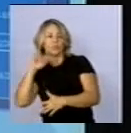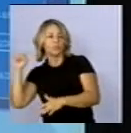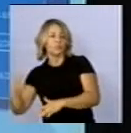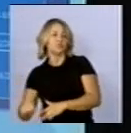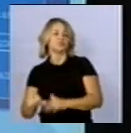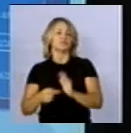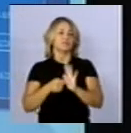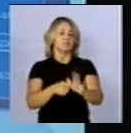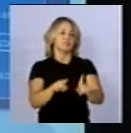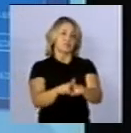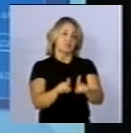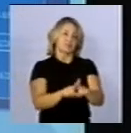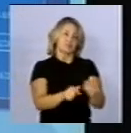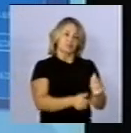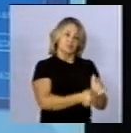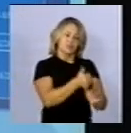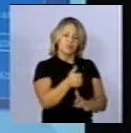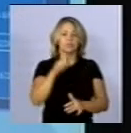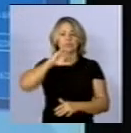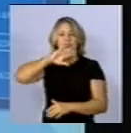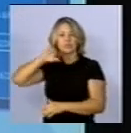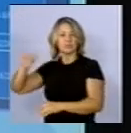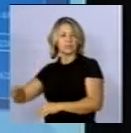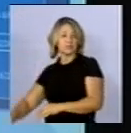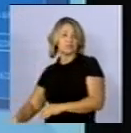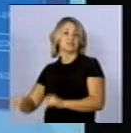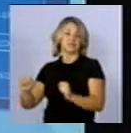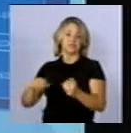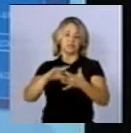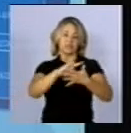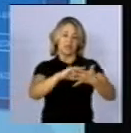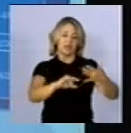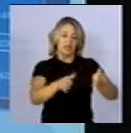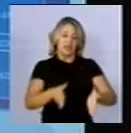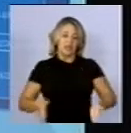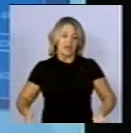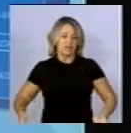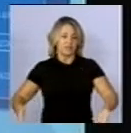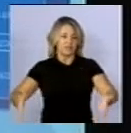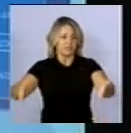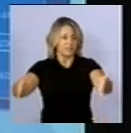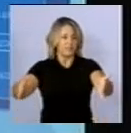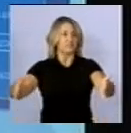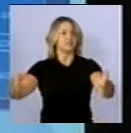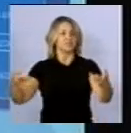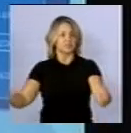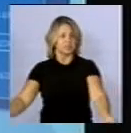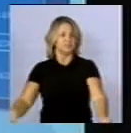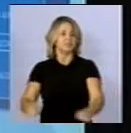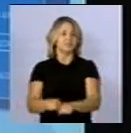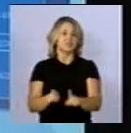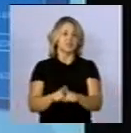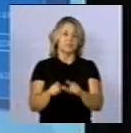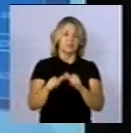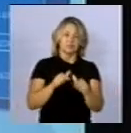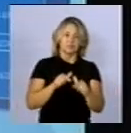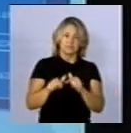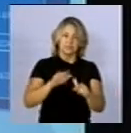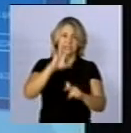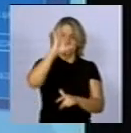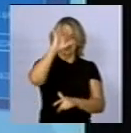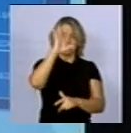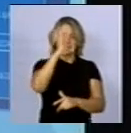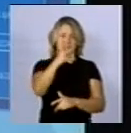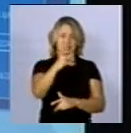foram colocadas a faixa de valores Associados à sua adoção e a sua efetividade